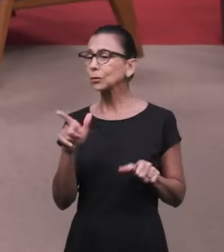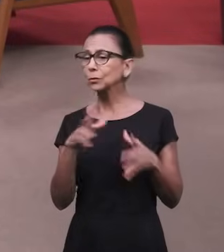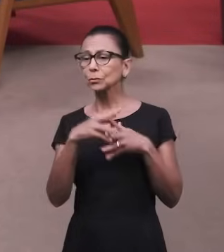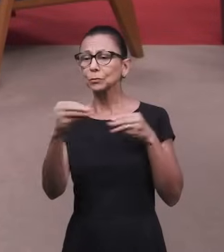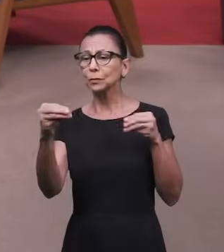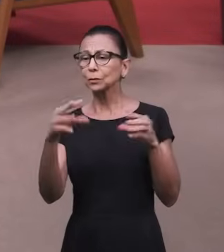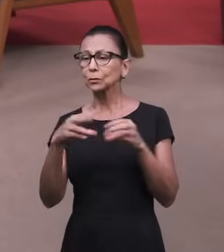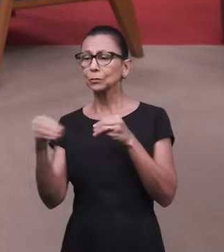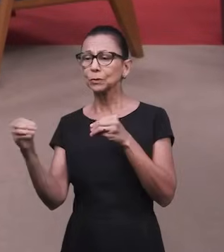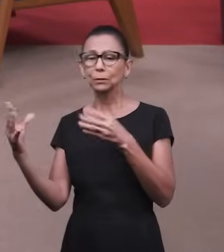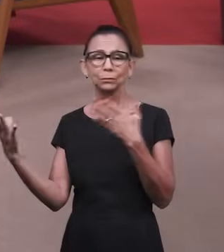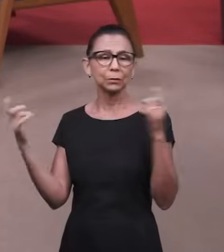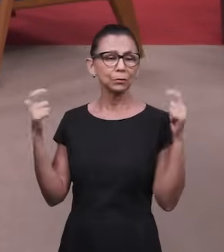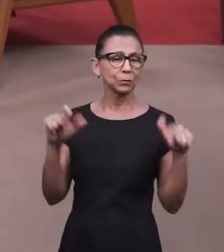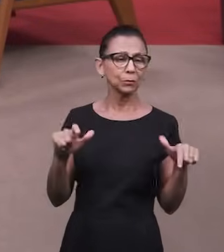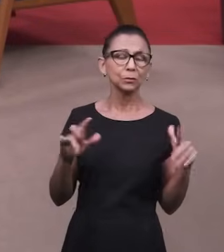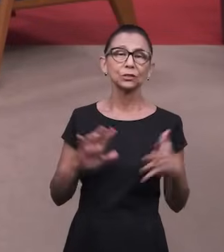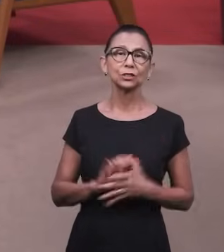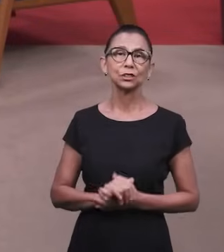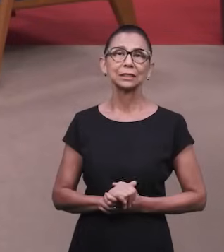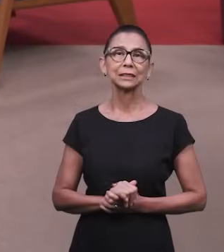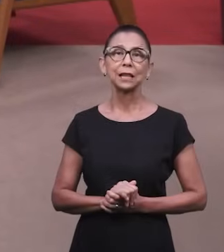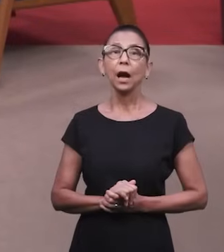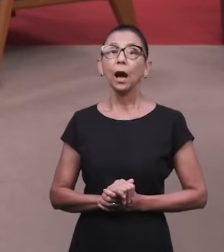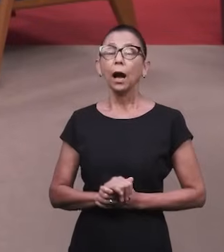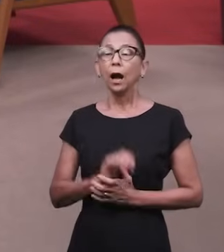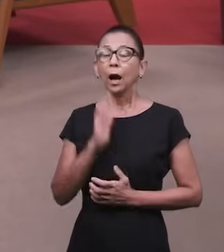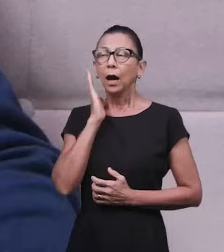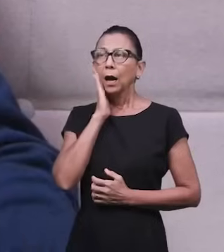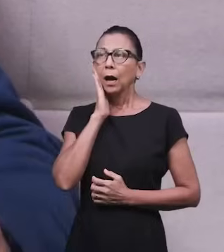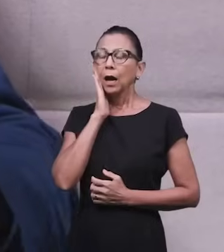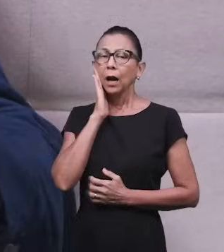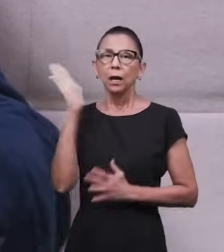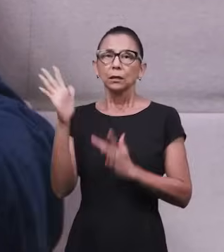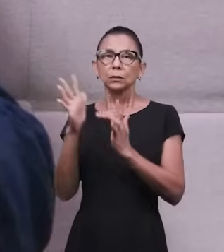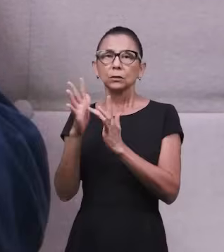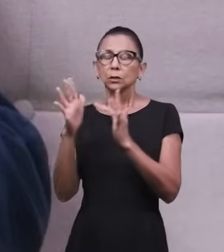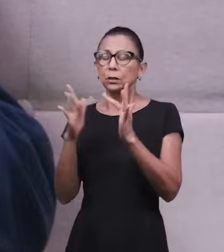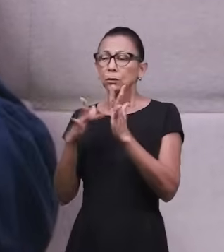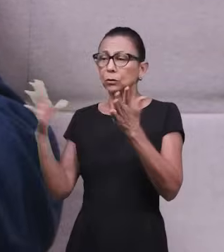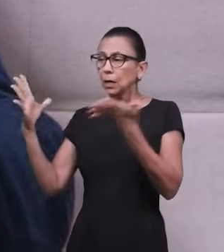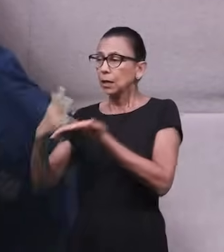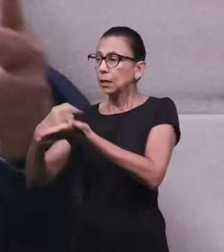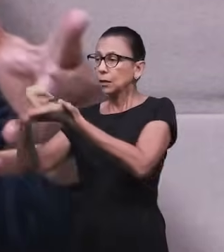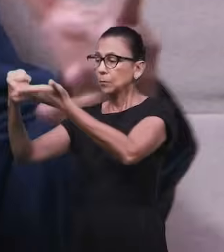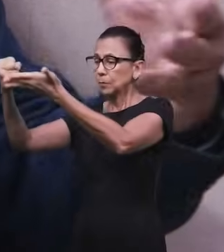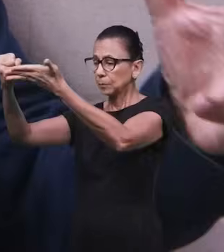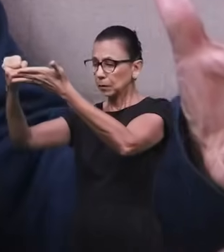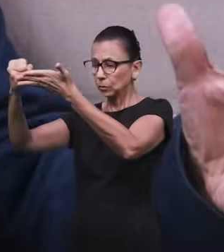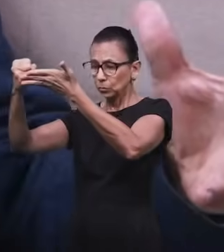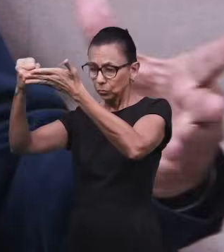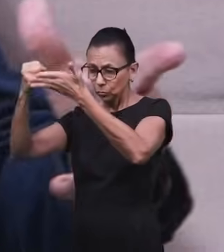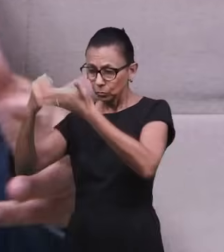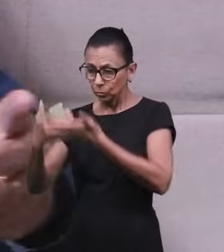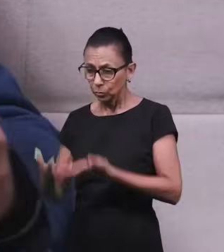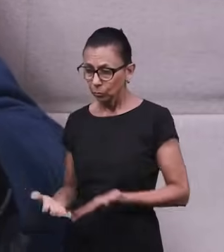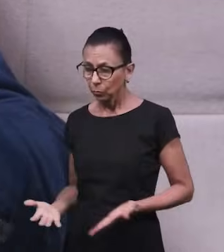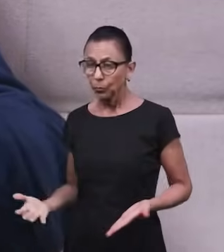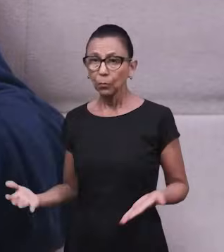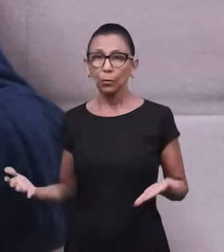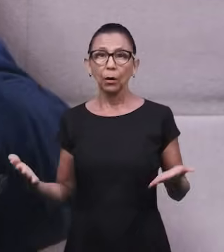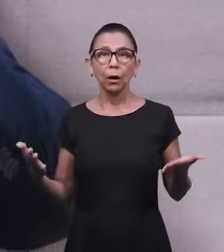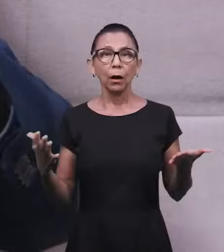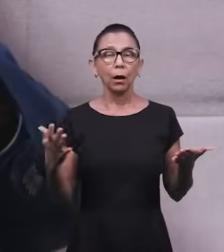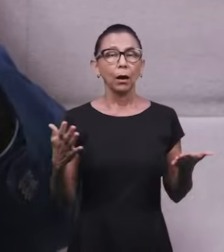amado arrebatou a igreja fiel. O arrebatamento aconteceu. O amado, o noivo, que é o Senhor